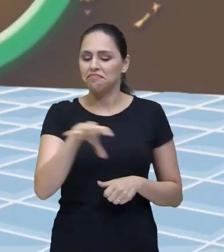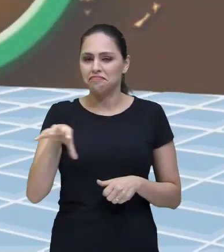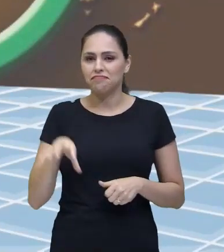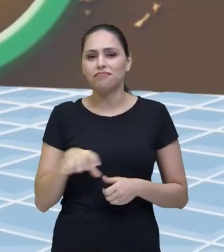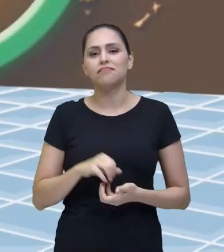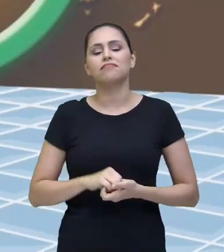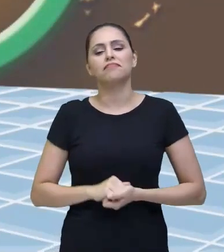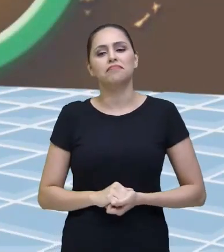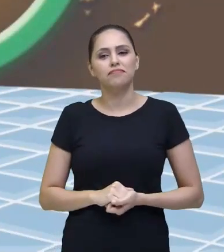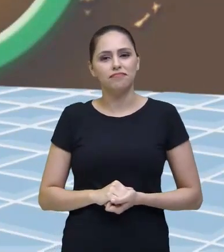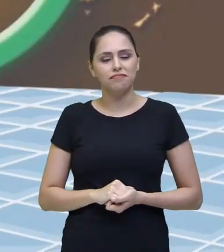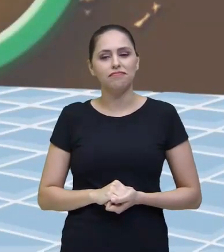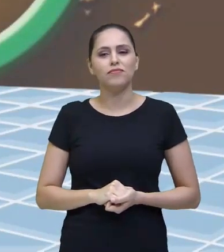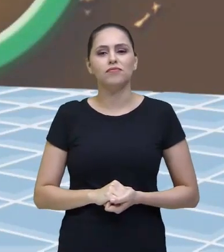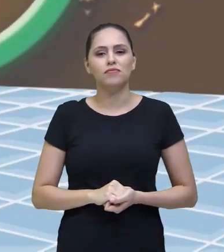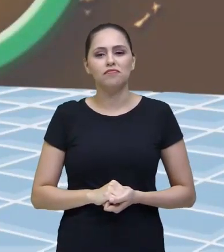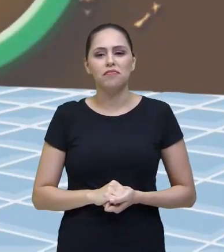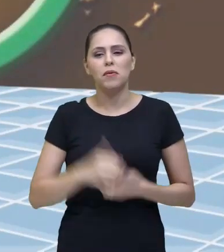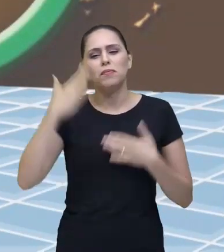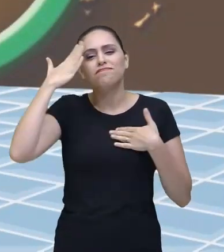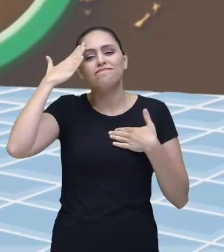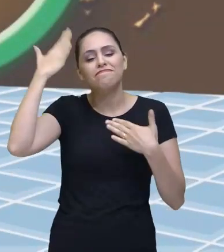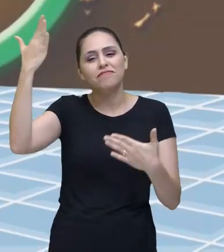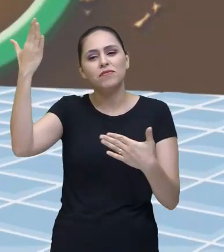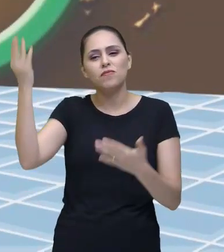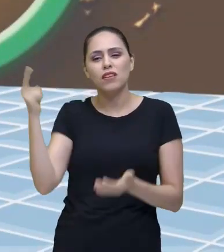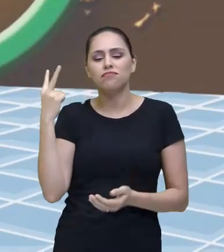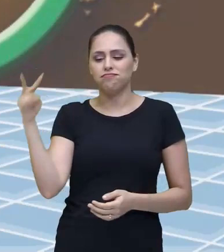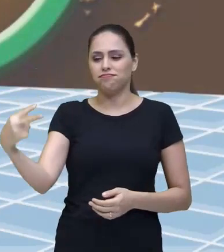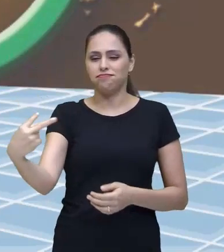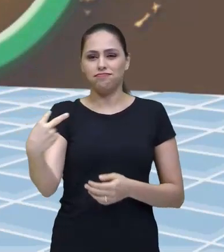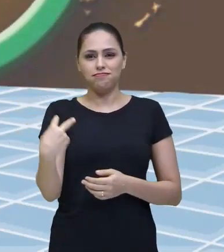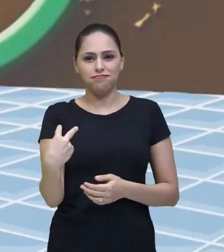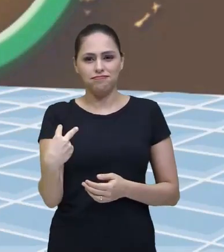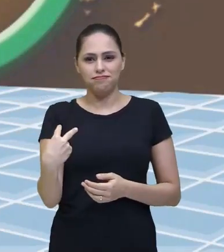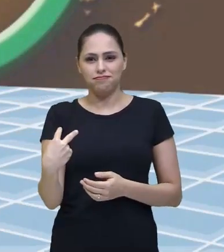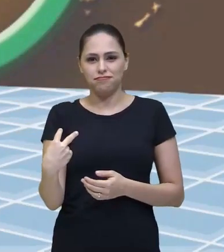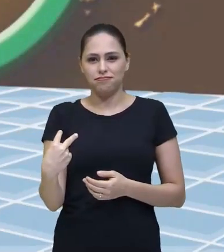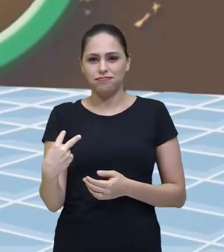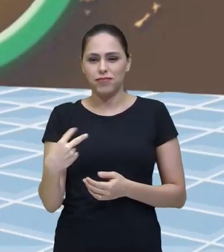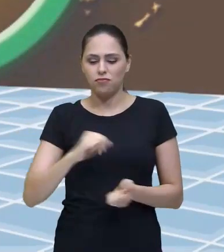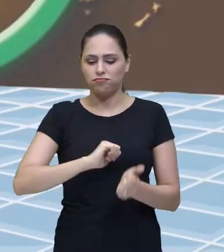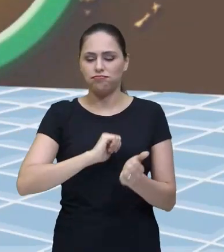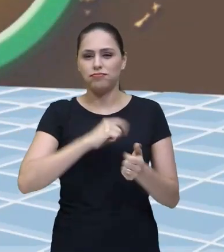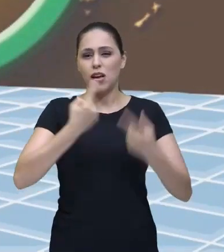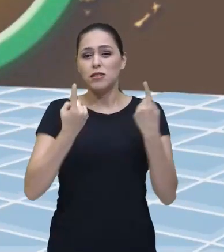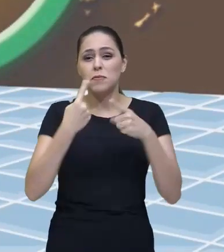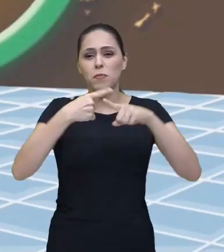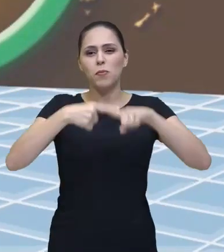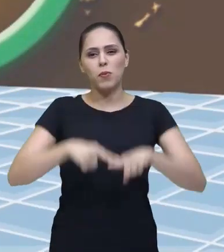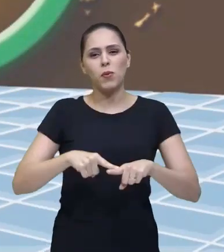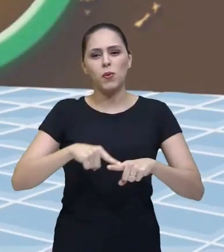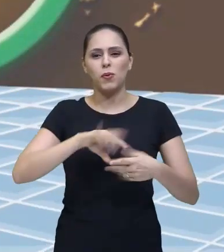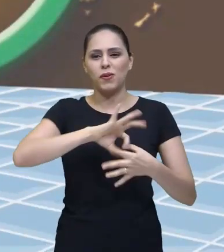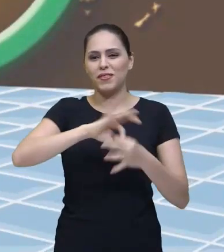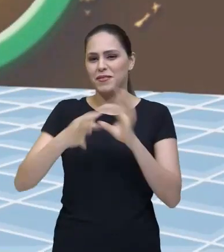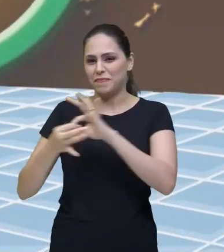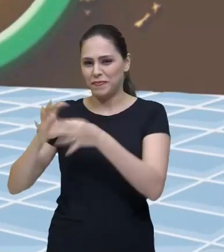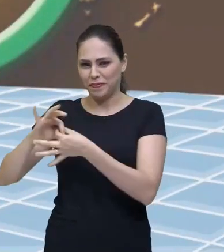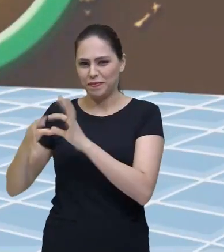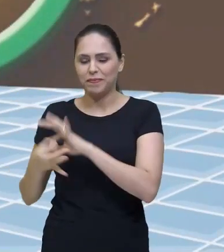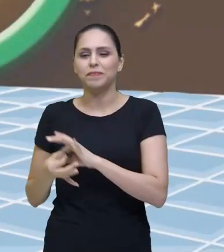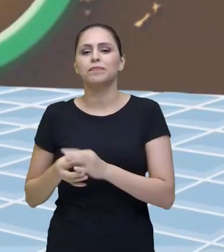Jane Selma. Caramba, muito obrigado por vocês estarem assistindo aqui o nosso Festival Olímpico. Isso mesmo. E agora? Agora